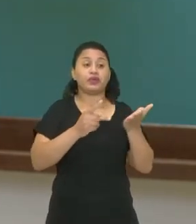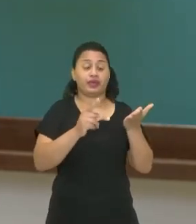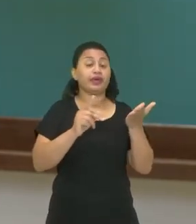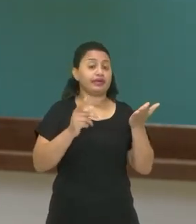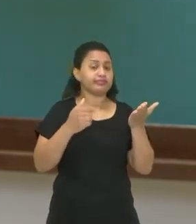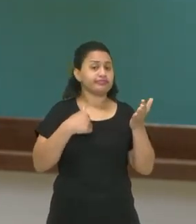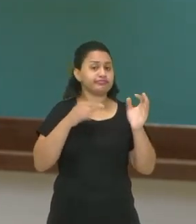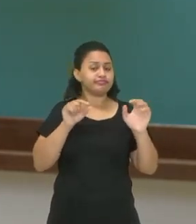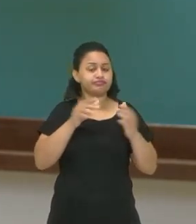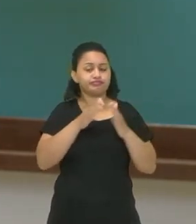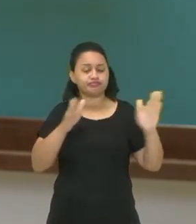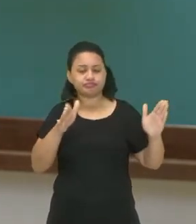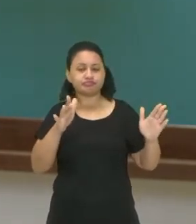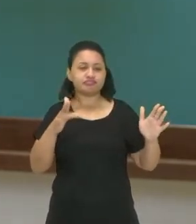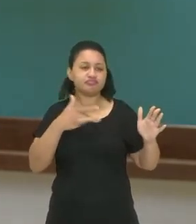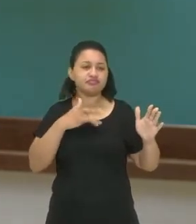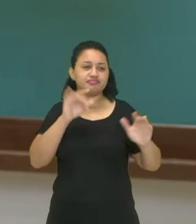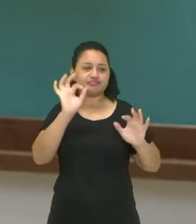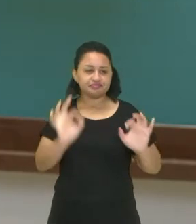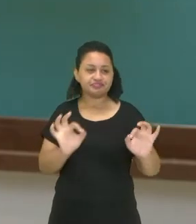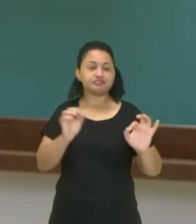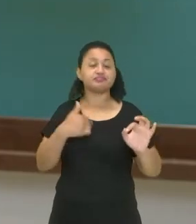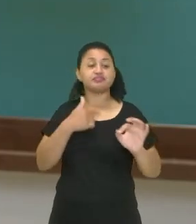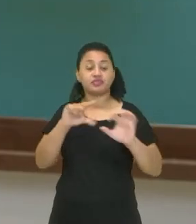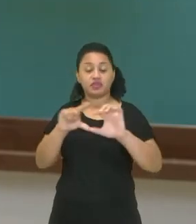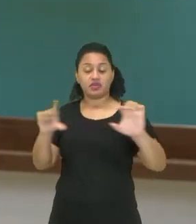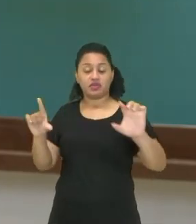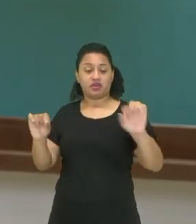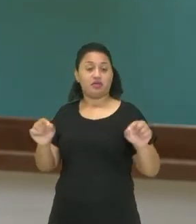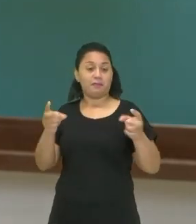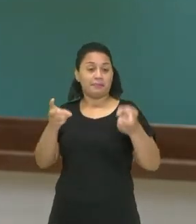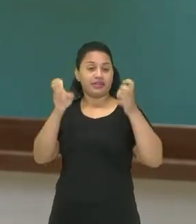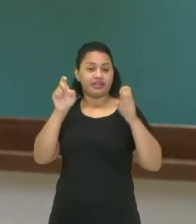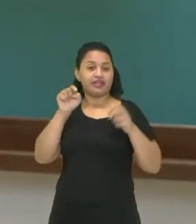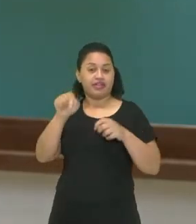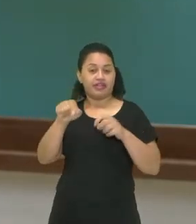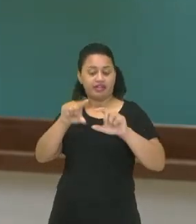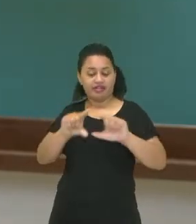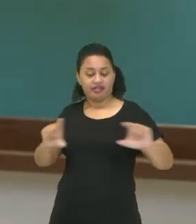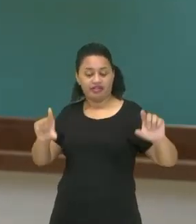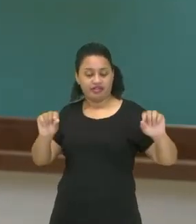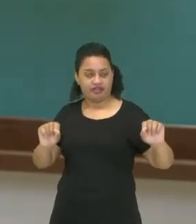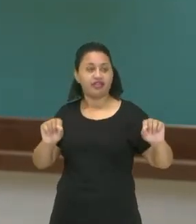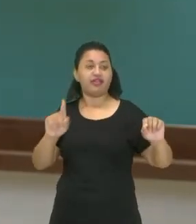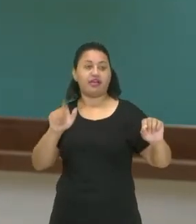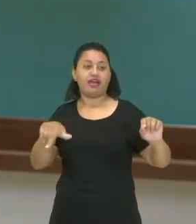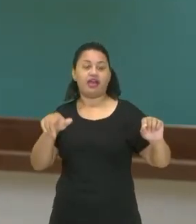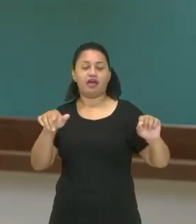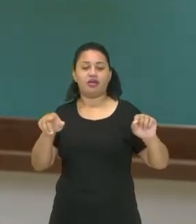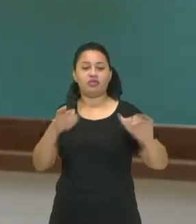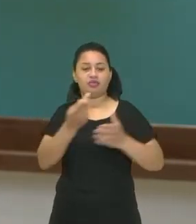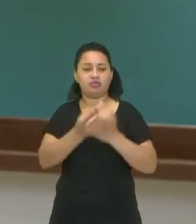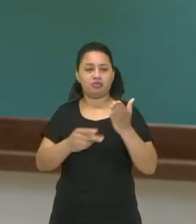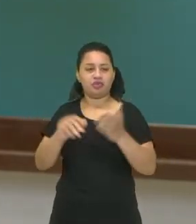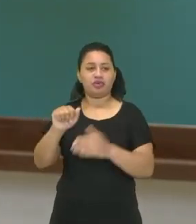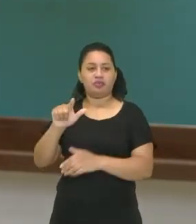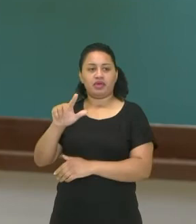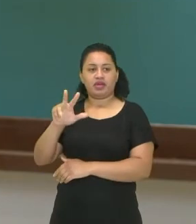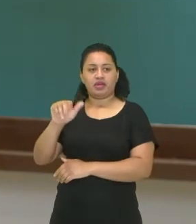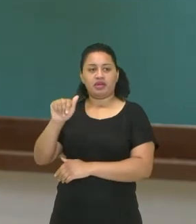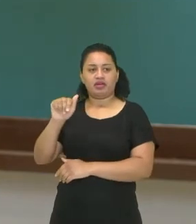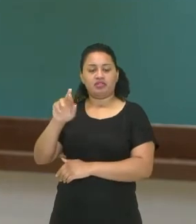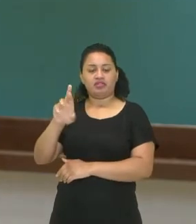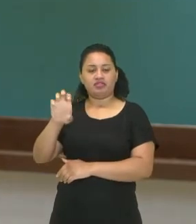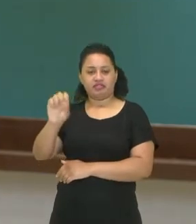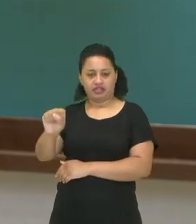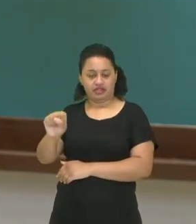versos. Eu deixo a vida como deixo o tédio do deserto, o poento caminheiro, como as horas de